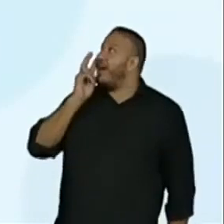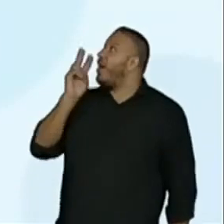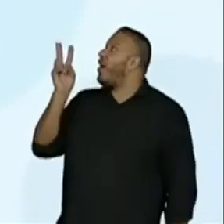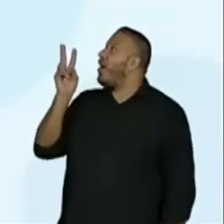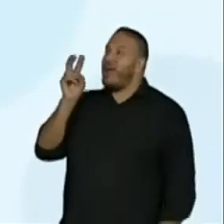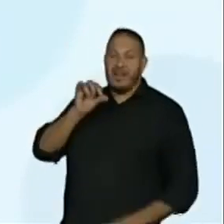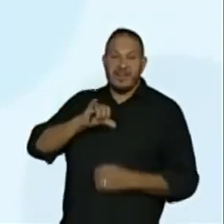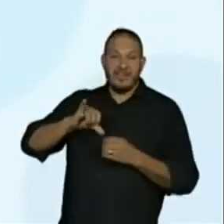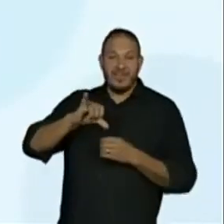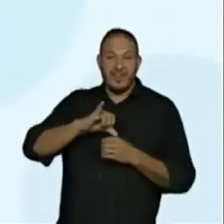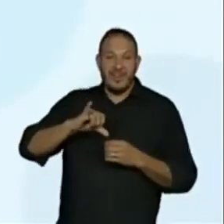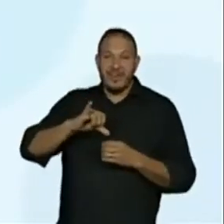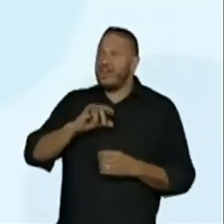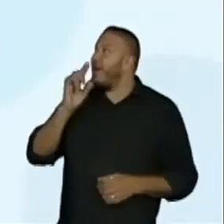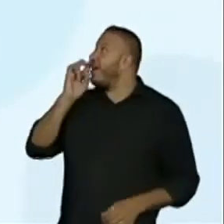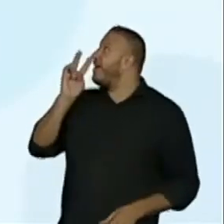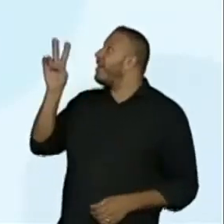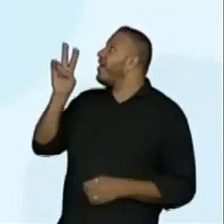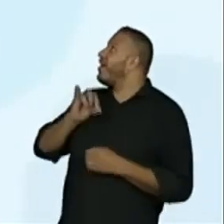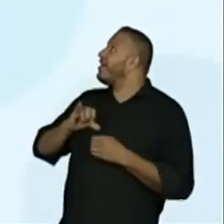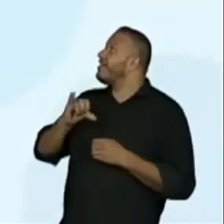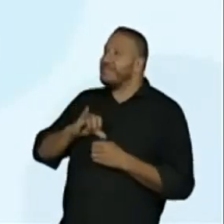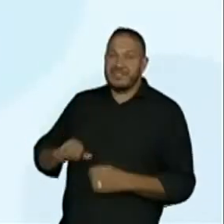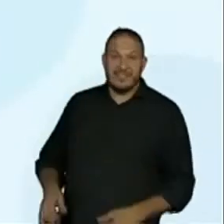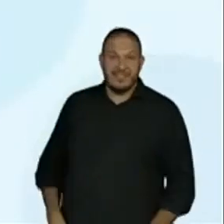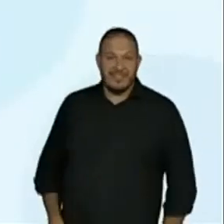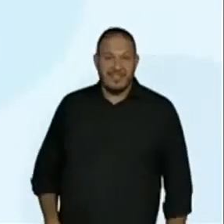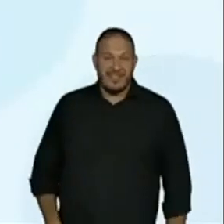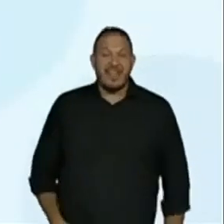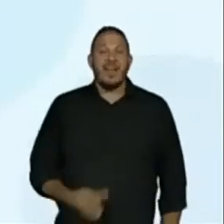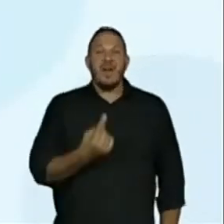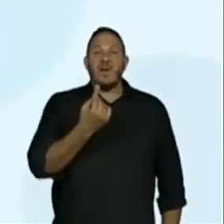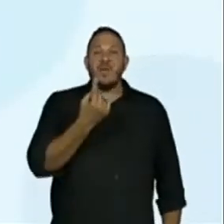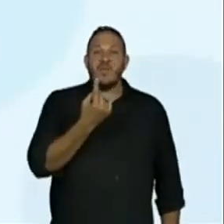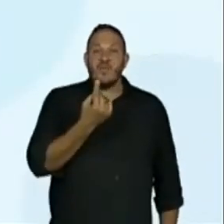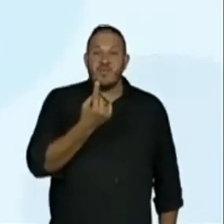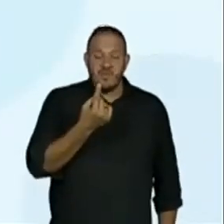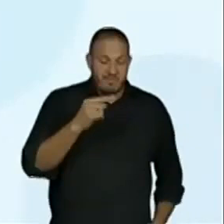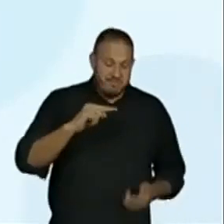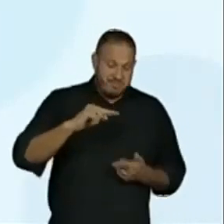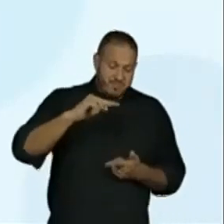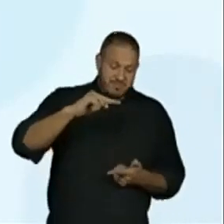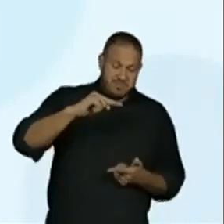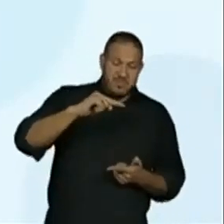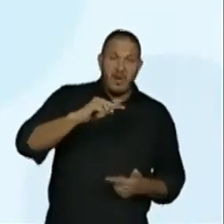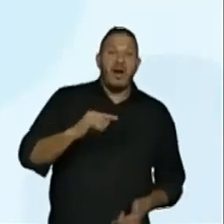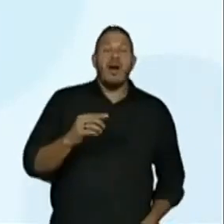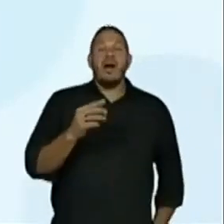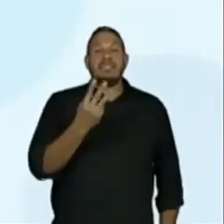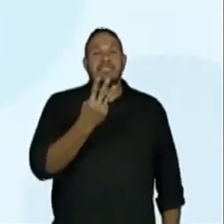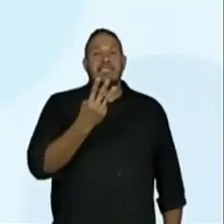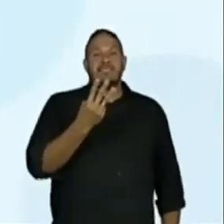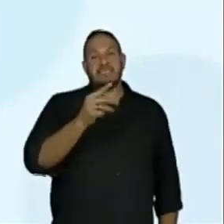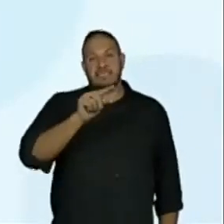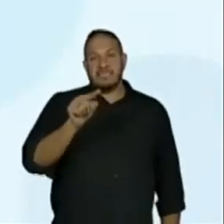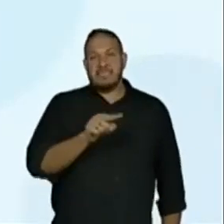Mas olhem, é a lata de óleo. Cada 1 litro custa R$ 3,50 e eram